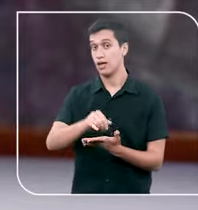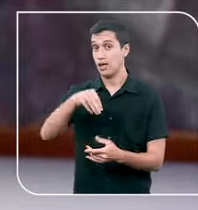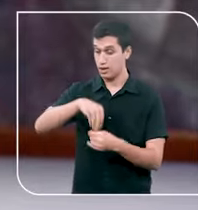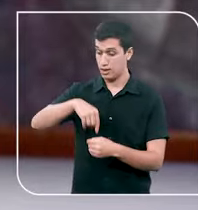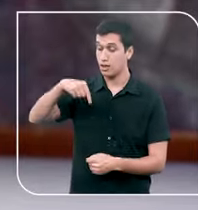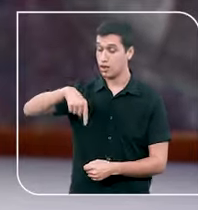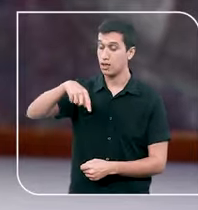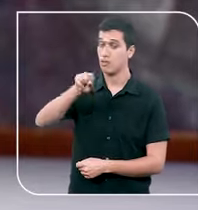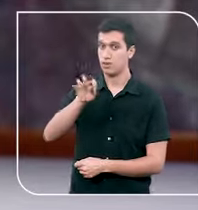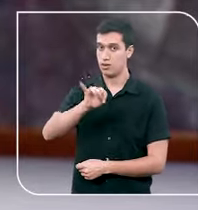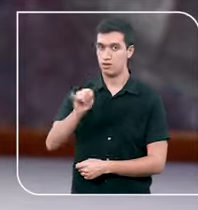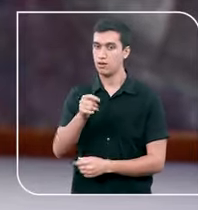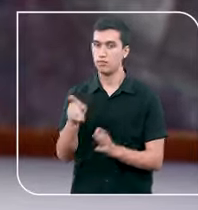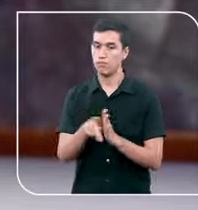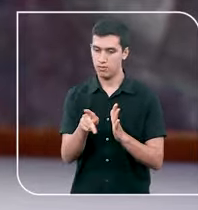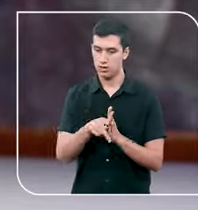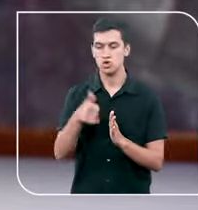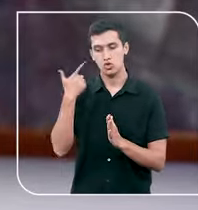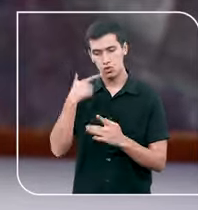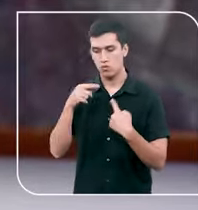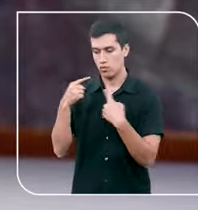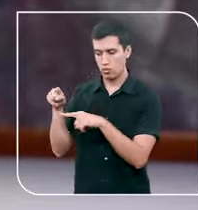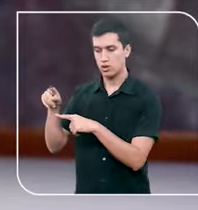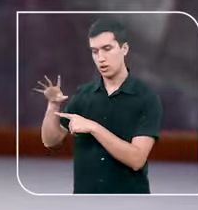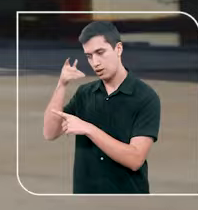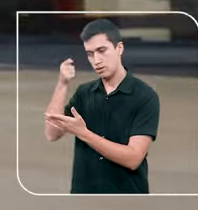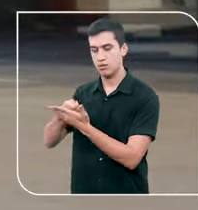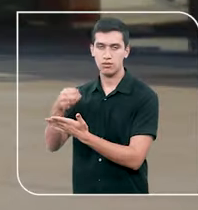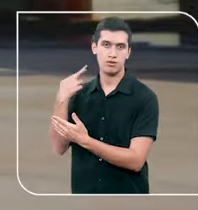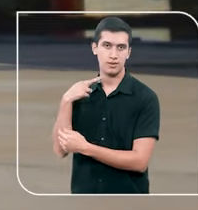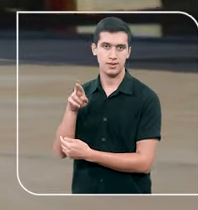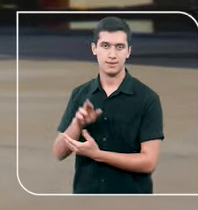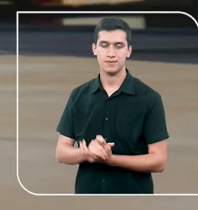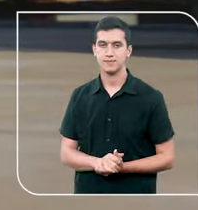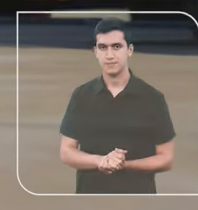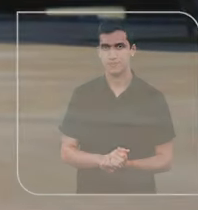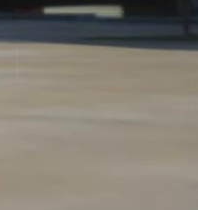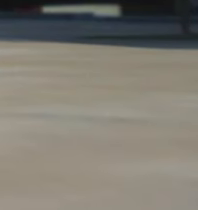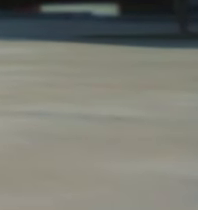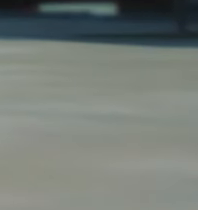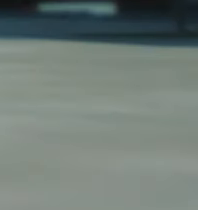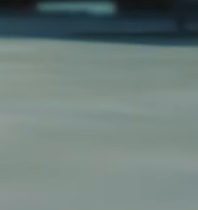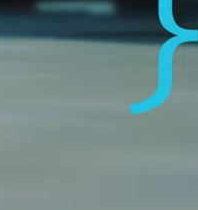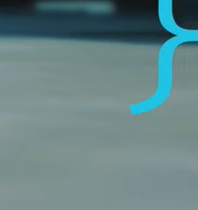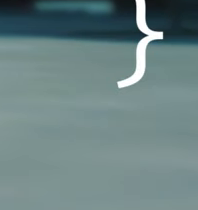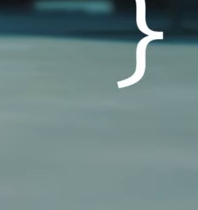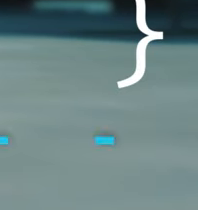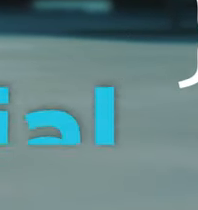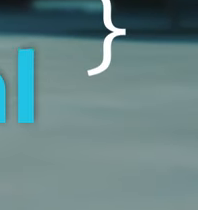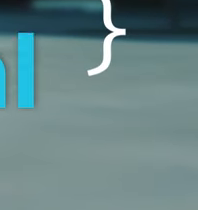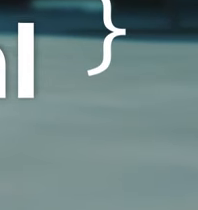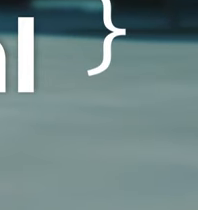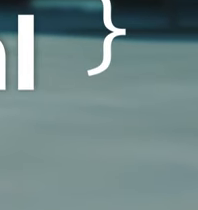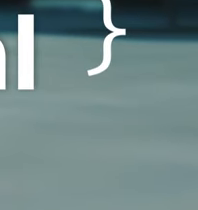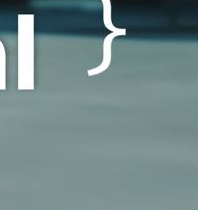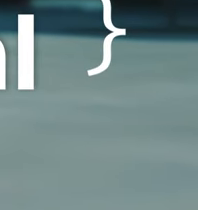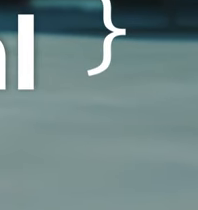STJ para impugnar a decisão monocrática do relator.